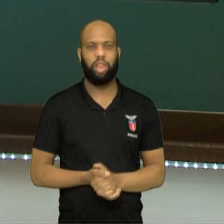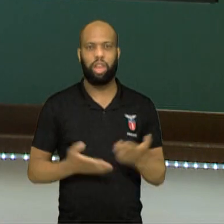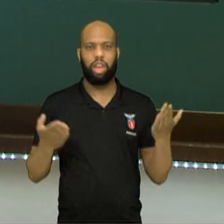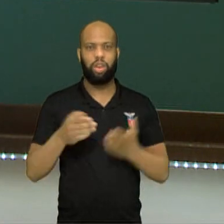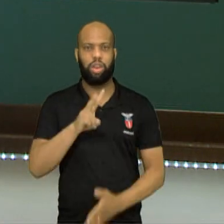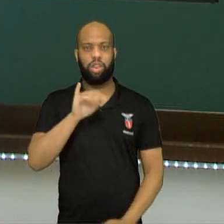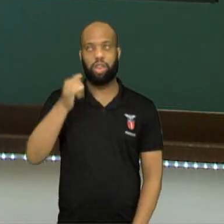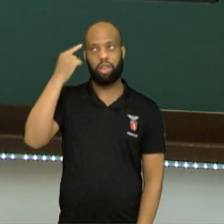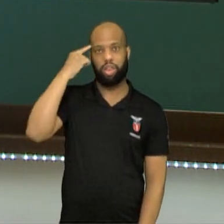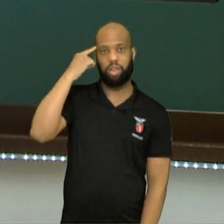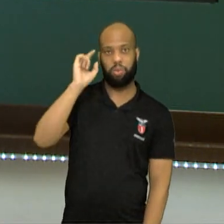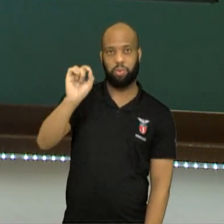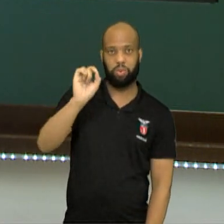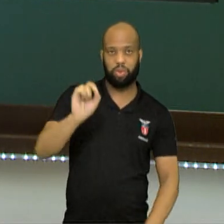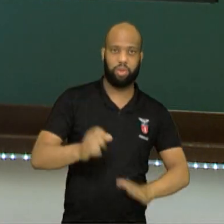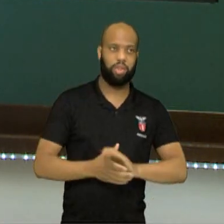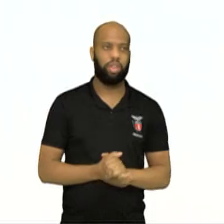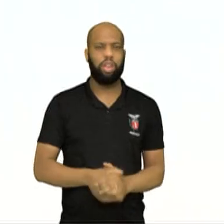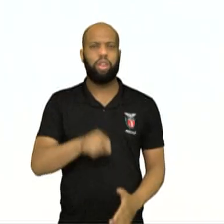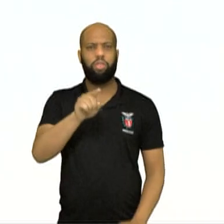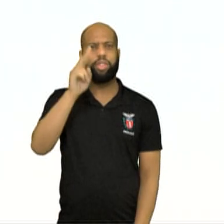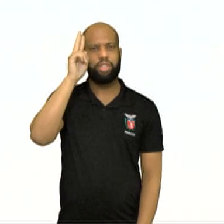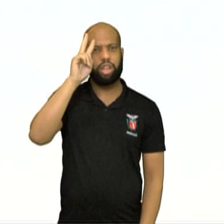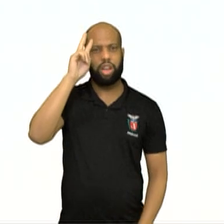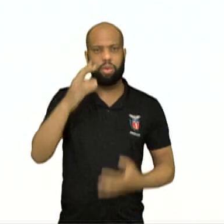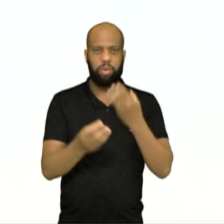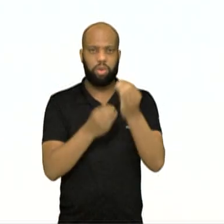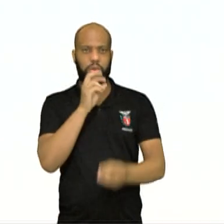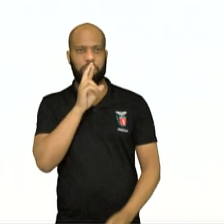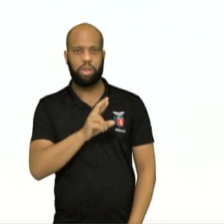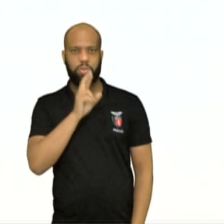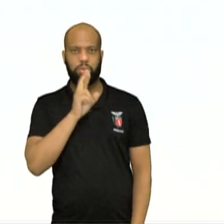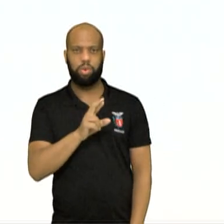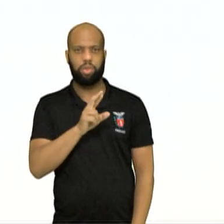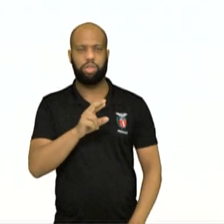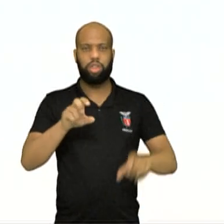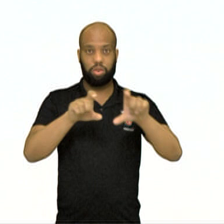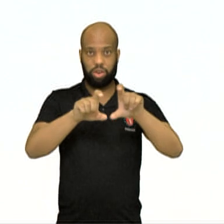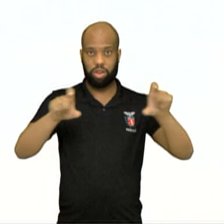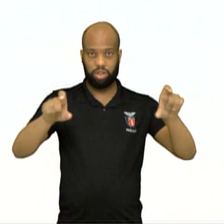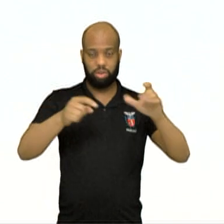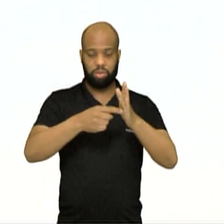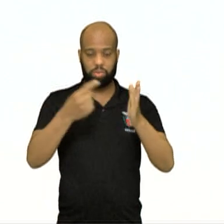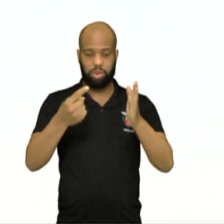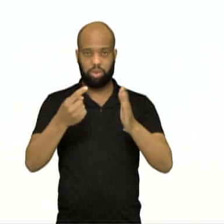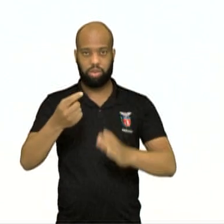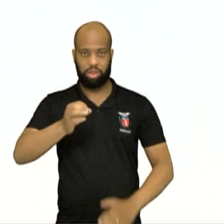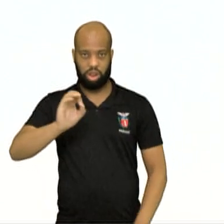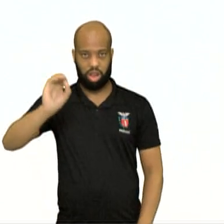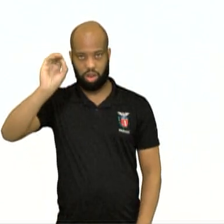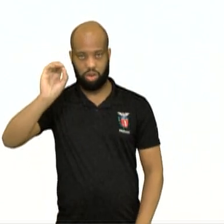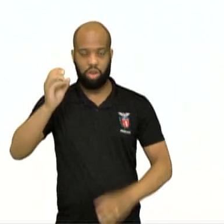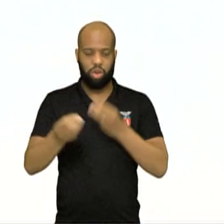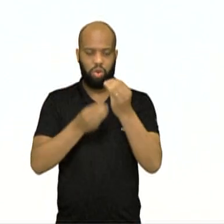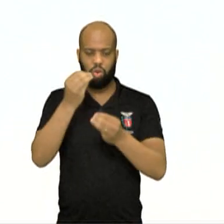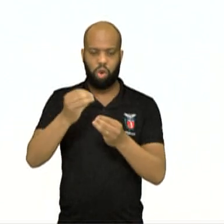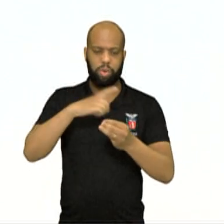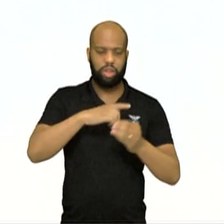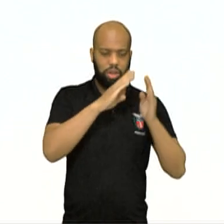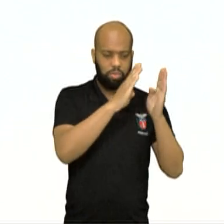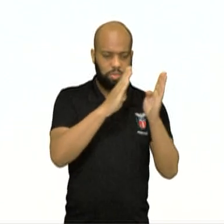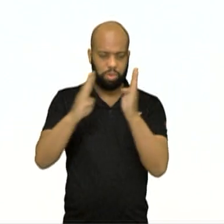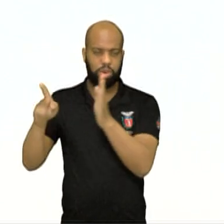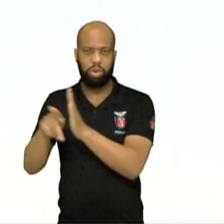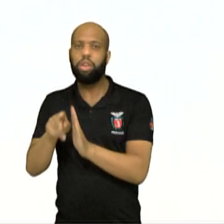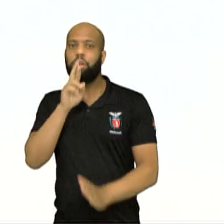pensar um pouquinho, pessoal. Você lembra como se resolve uma equação do primeiro grau? Os processos de resolução? O